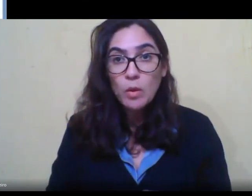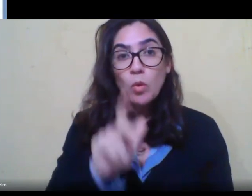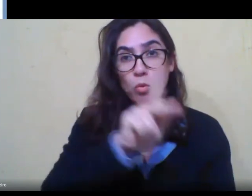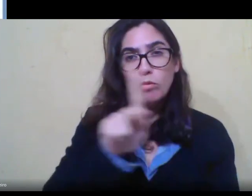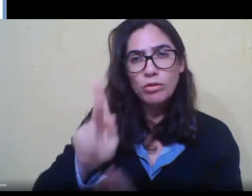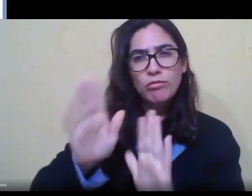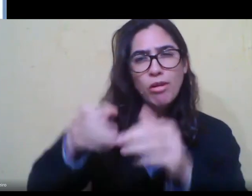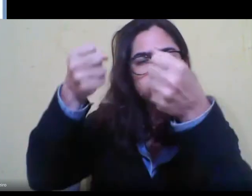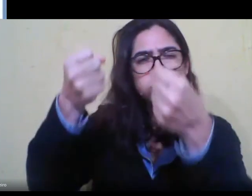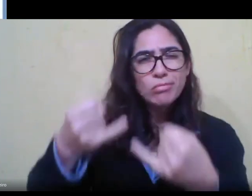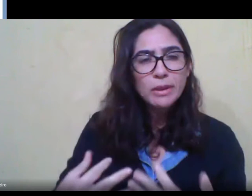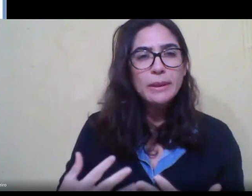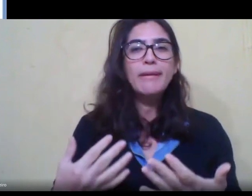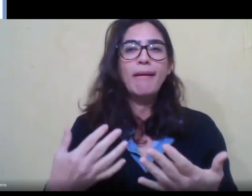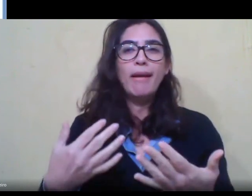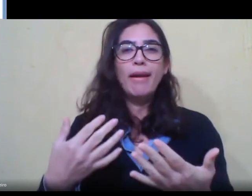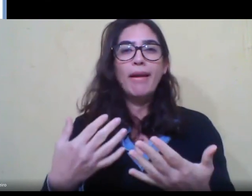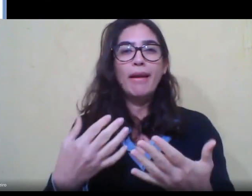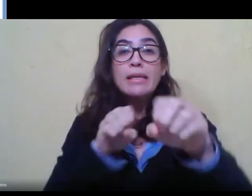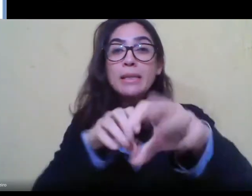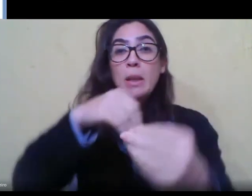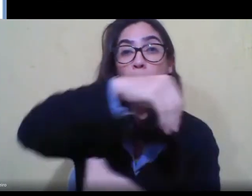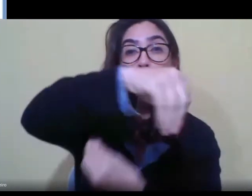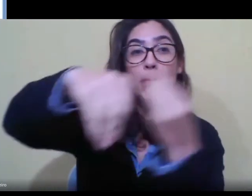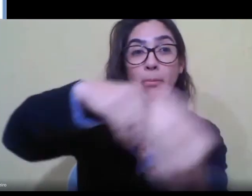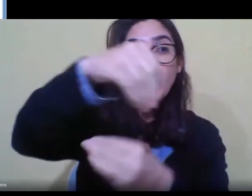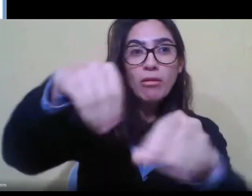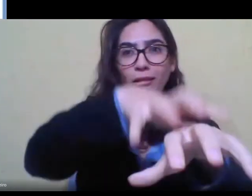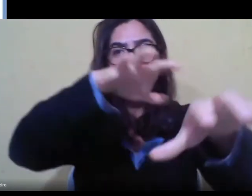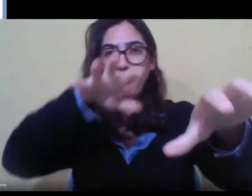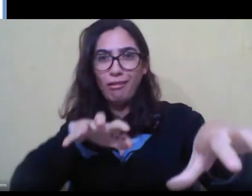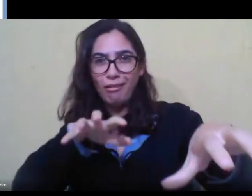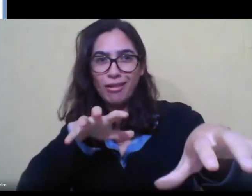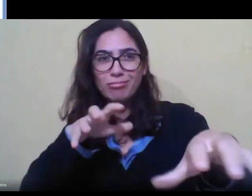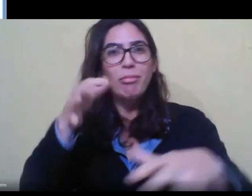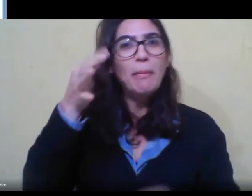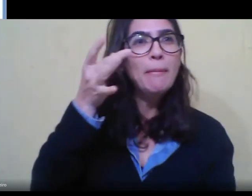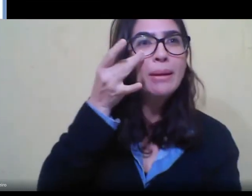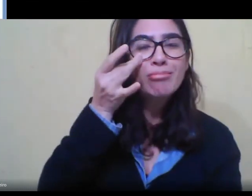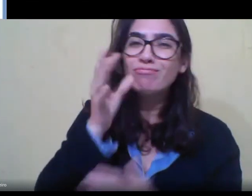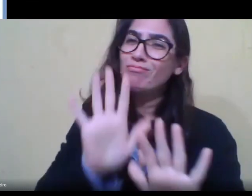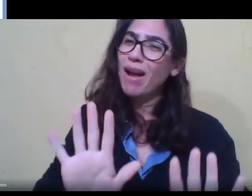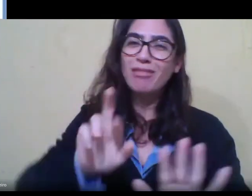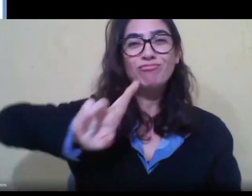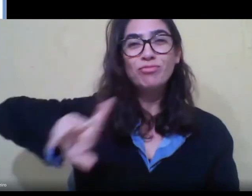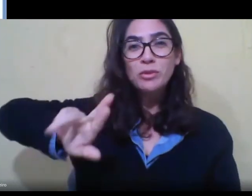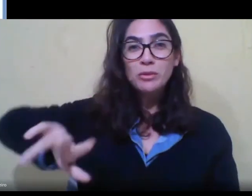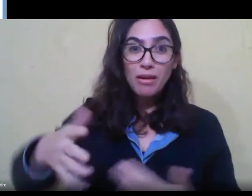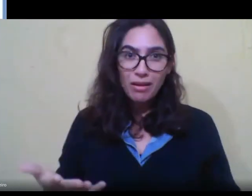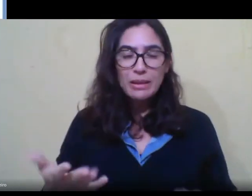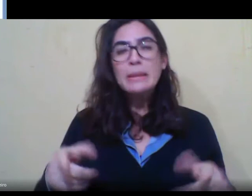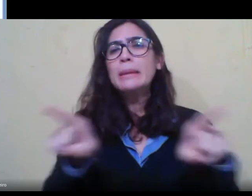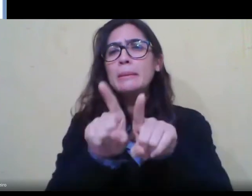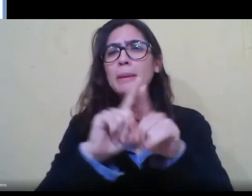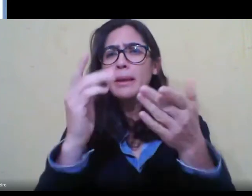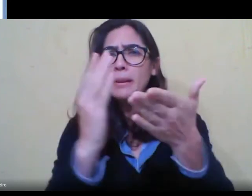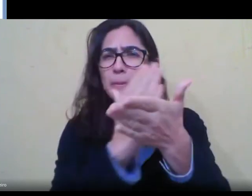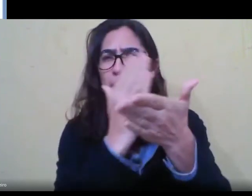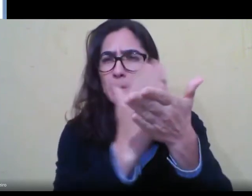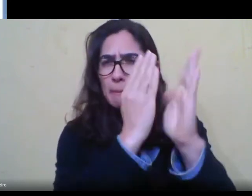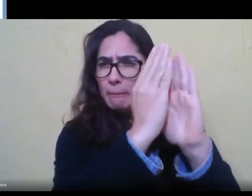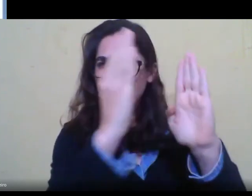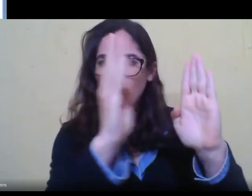às bibliografias, eu entendo dessa mesma forma. Eu acho que os projetos pedagógicos estão sofrendo